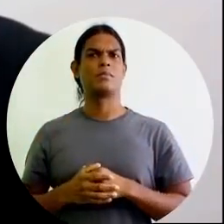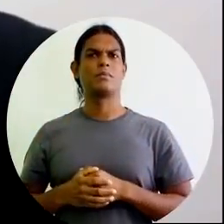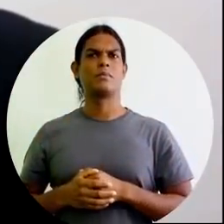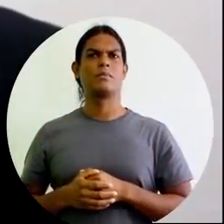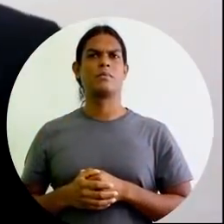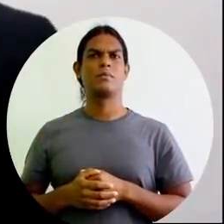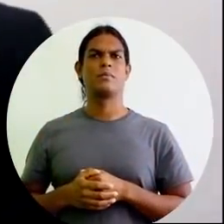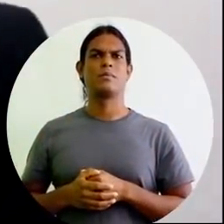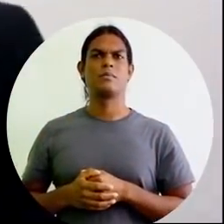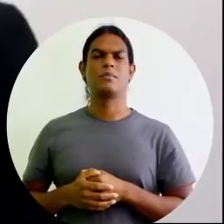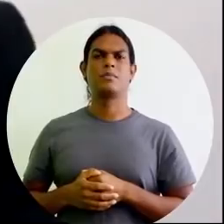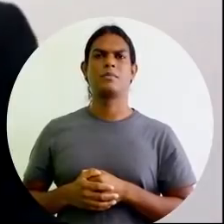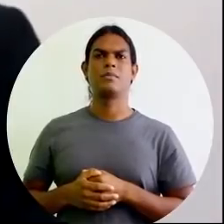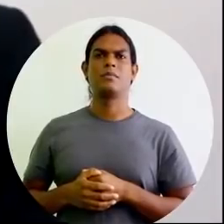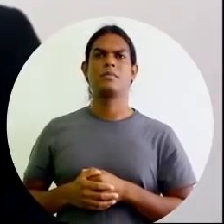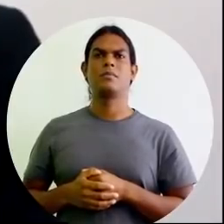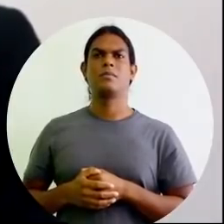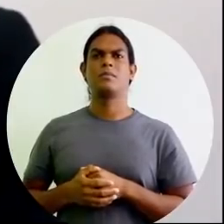lembram disso.